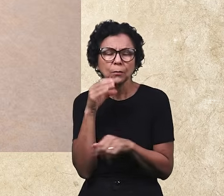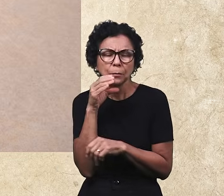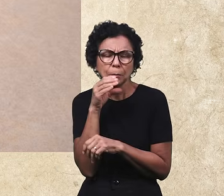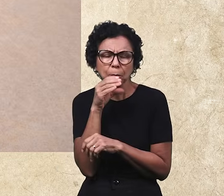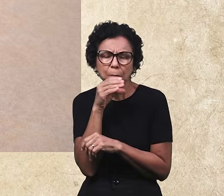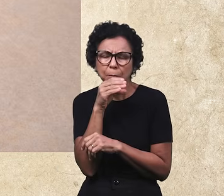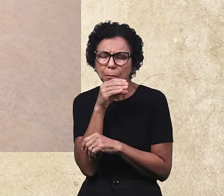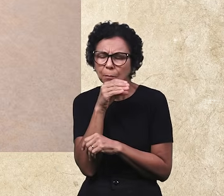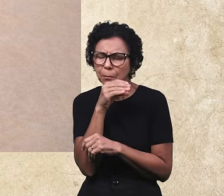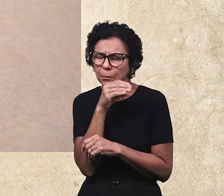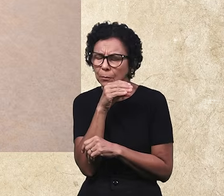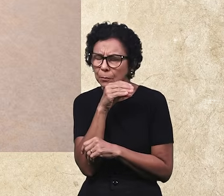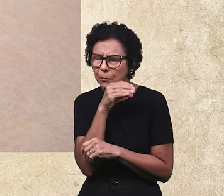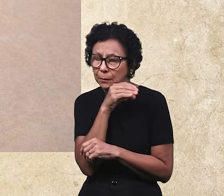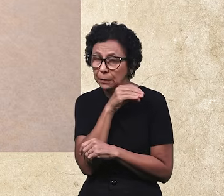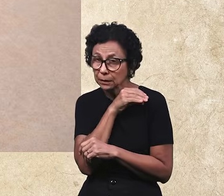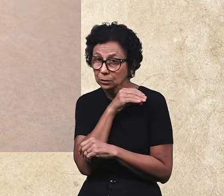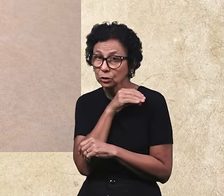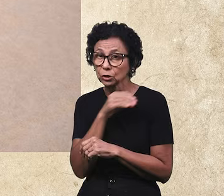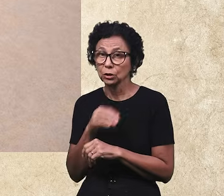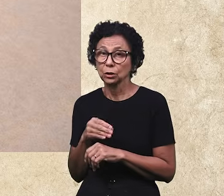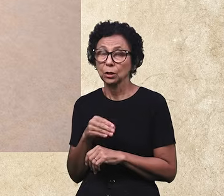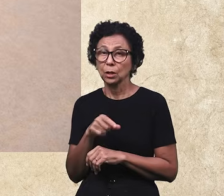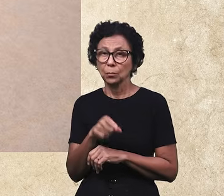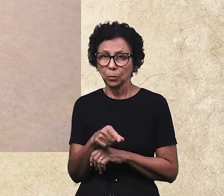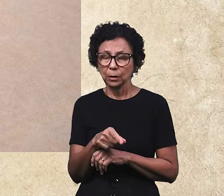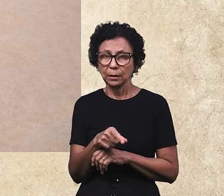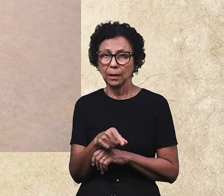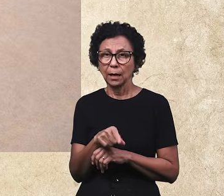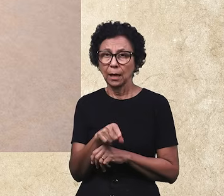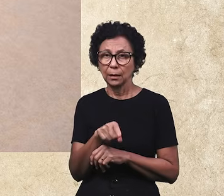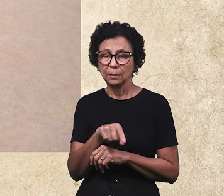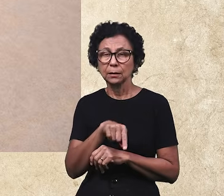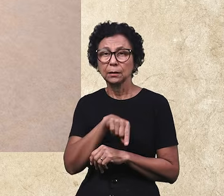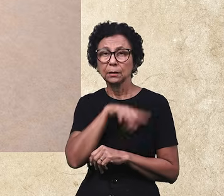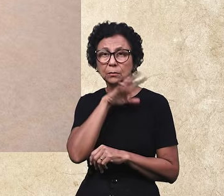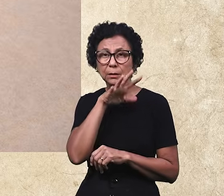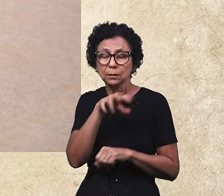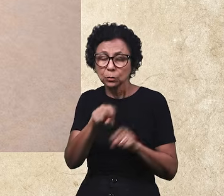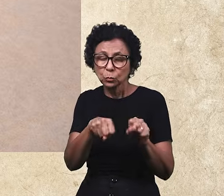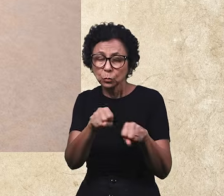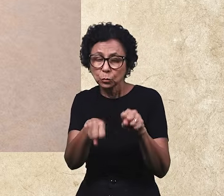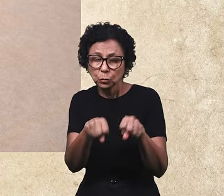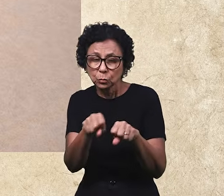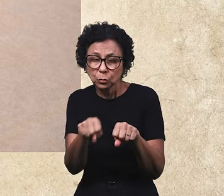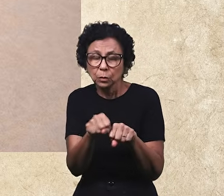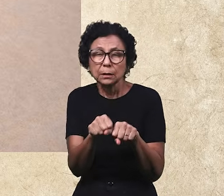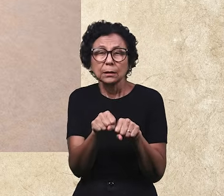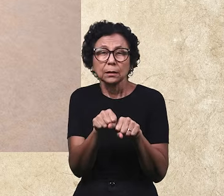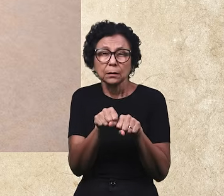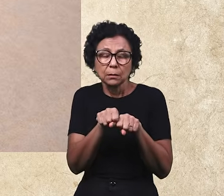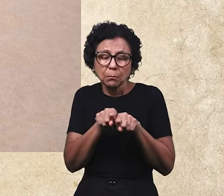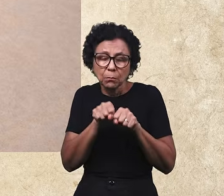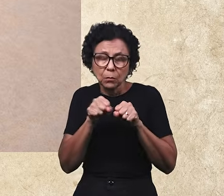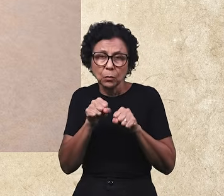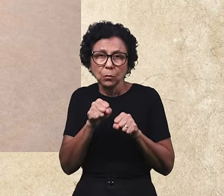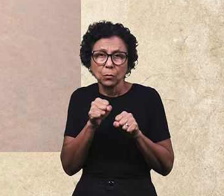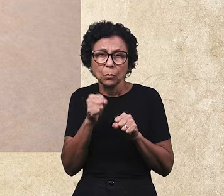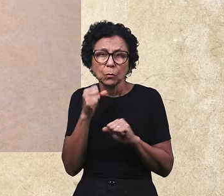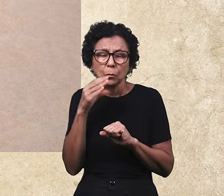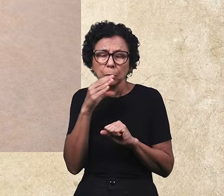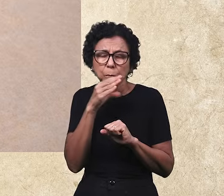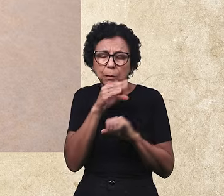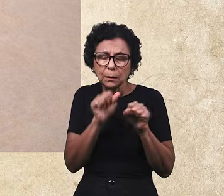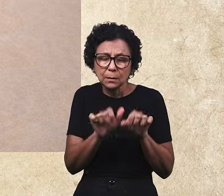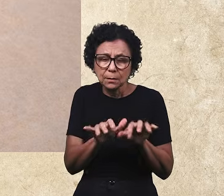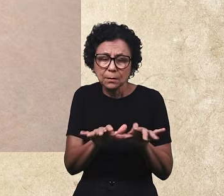no inverno, porque a permanência dos animais ali ajudava a trocar as calorias ali, a